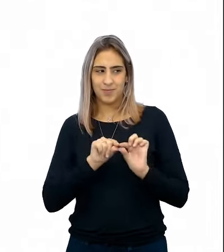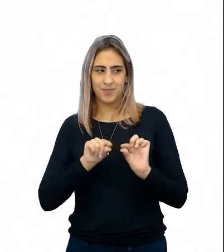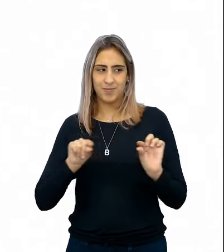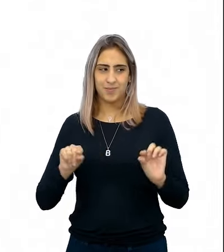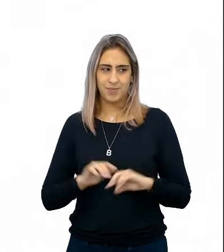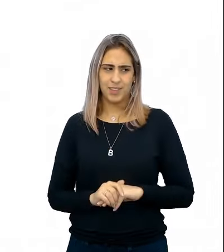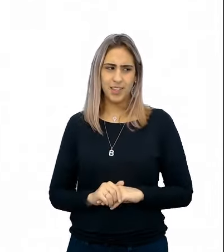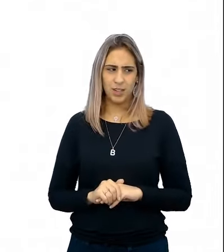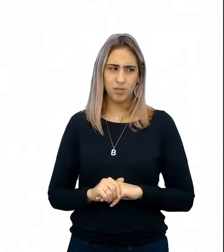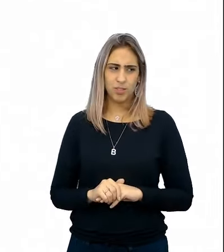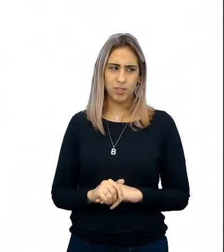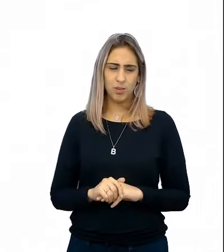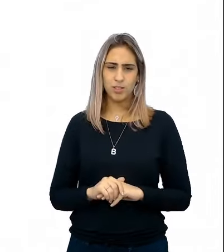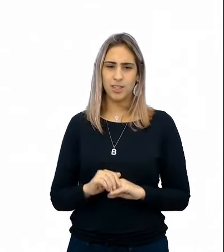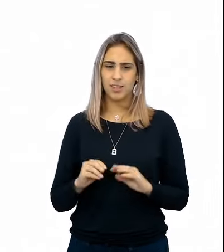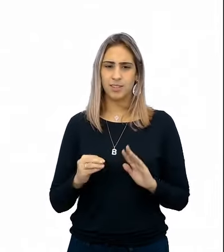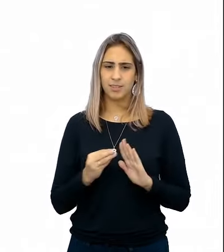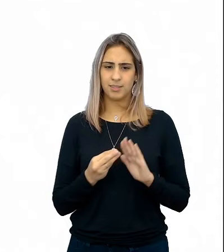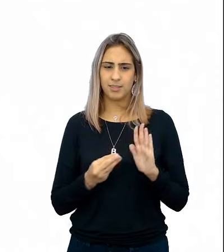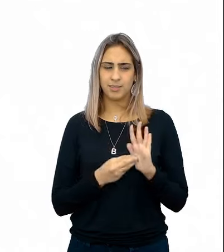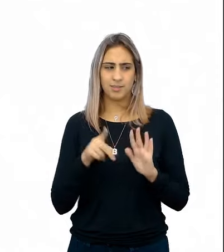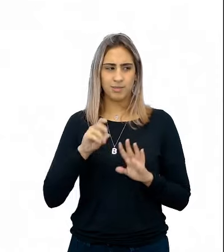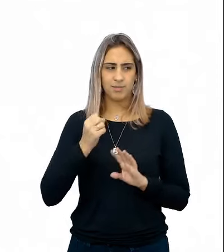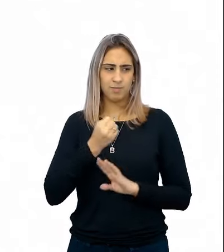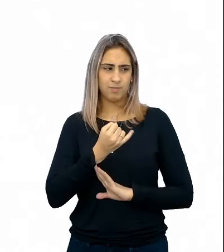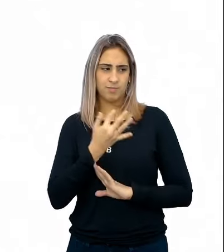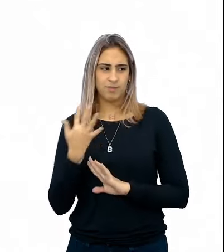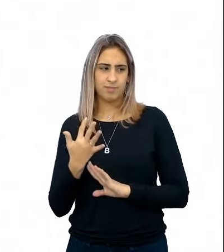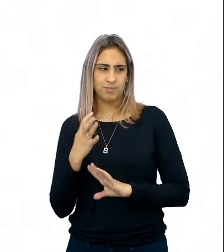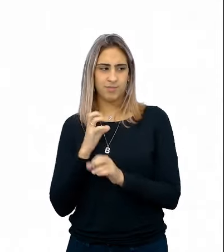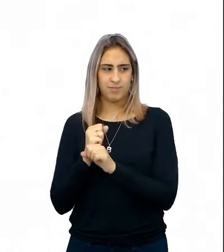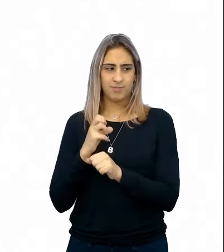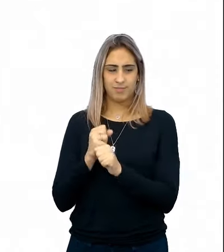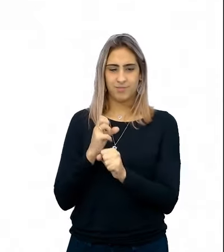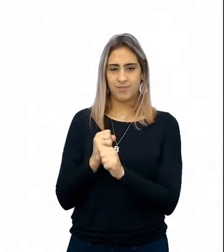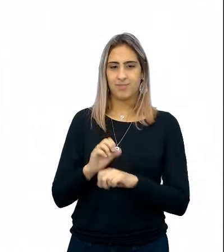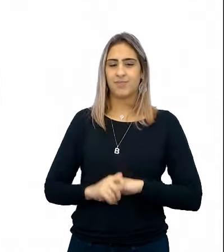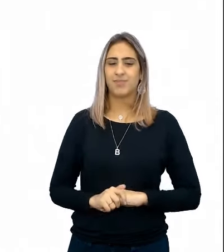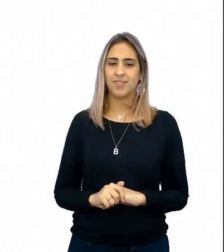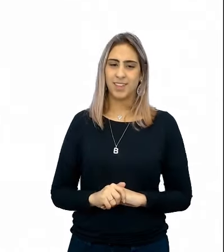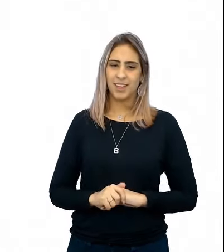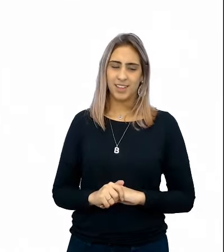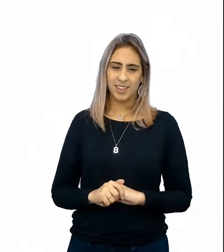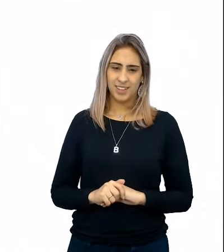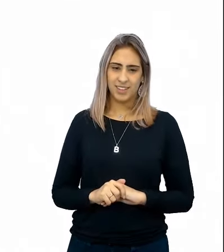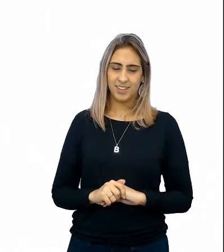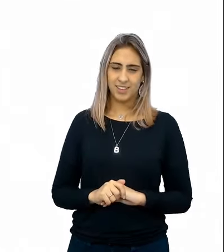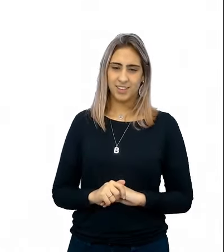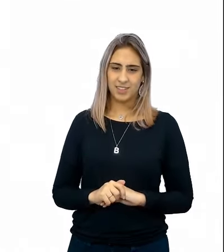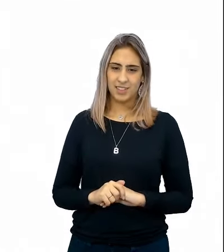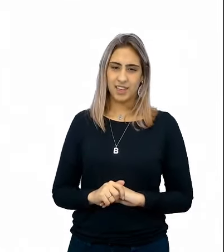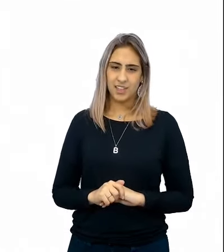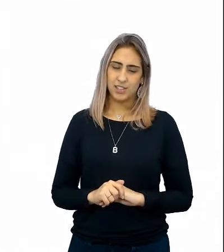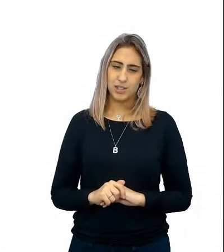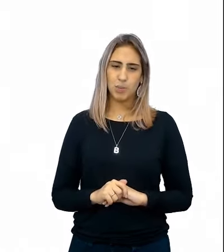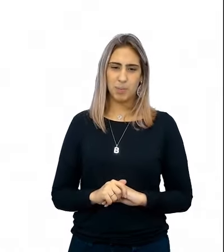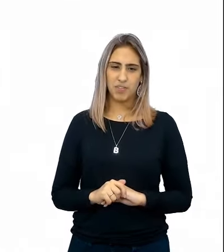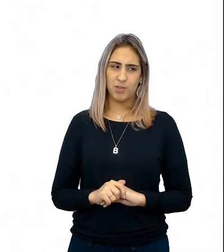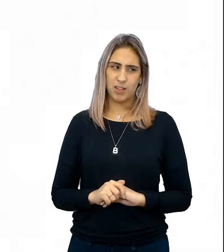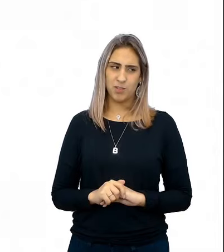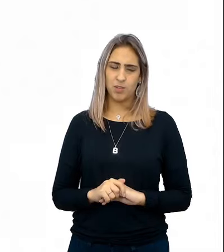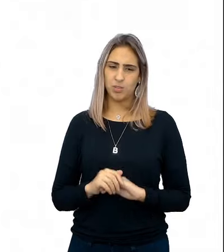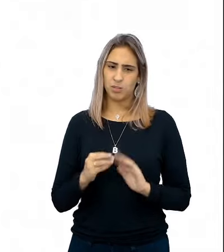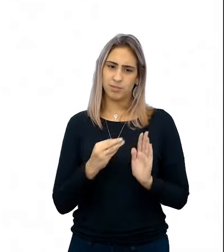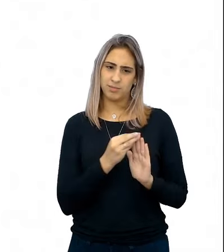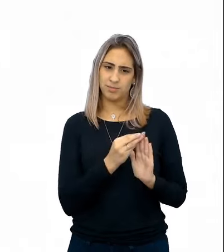a relação entre o produto e a sua quantidade, no caso aqui a farinha. Com essas